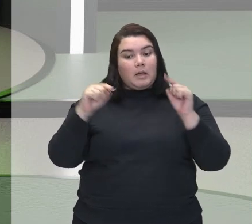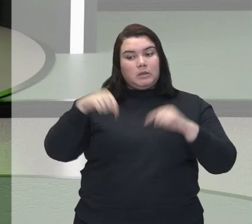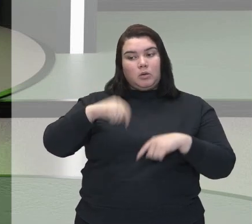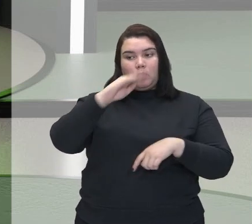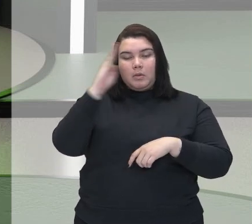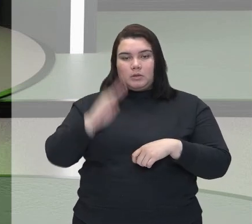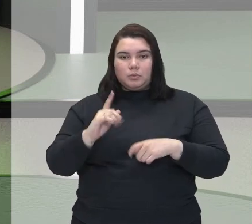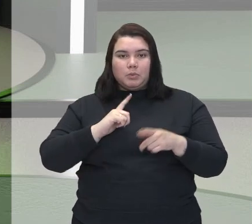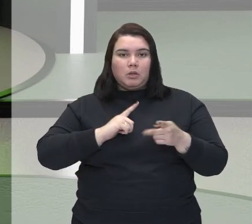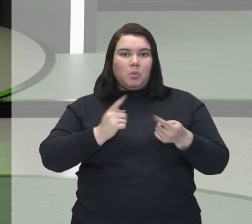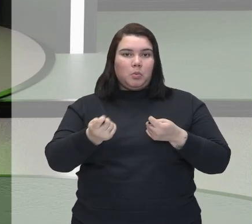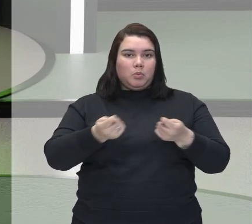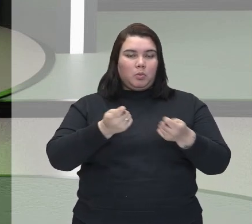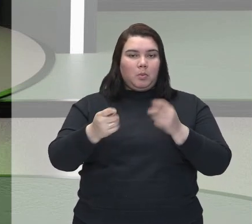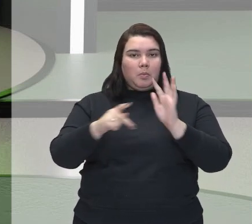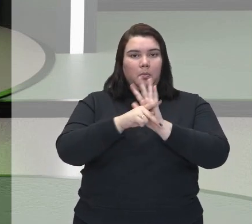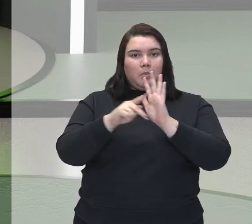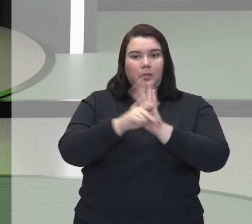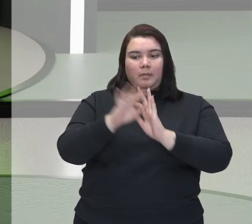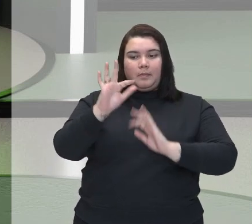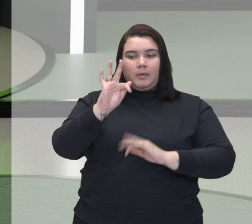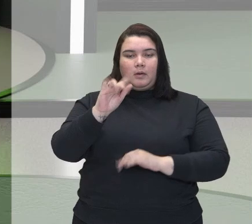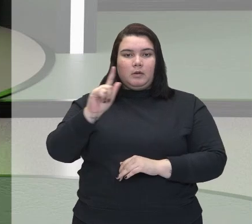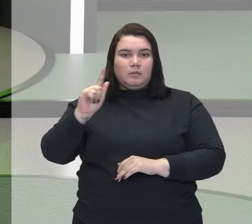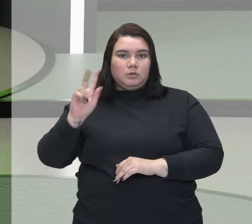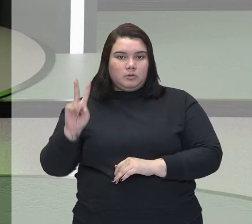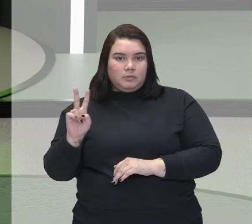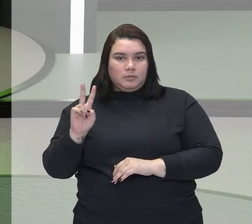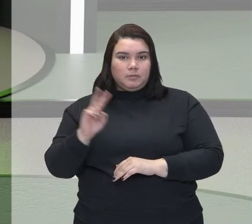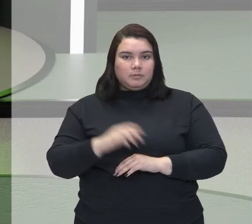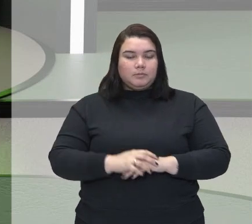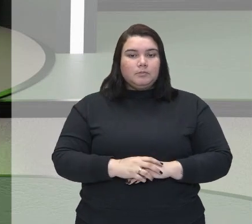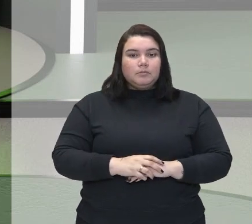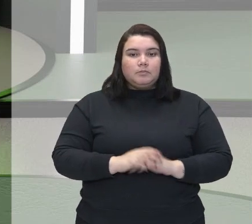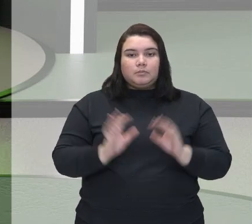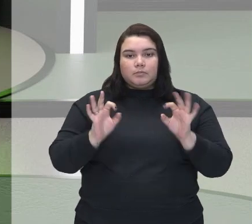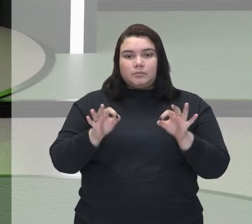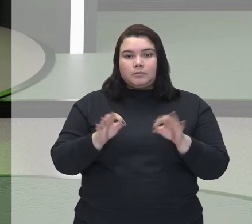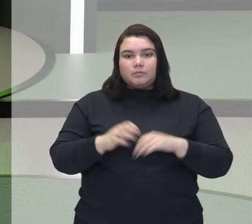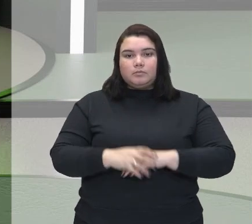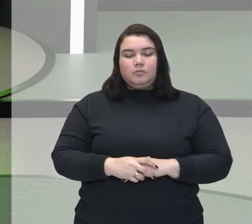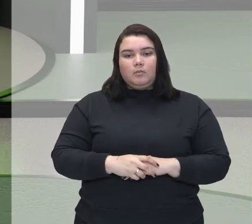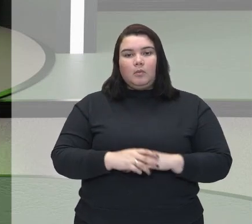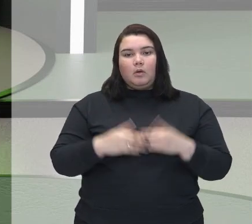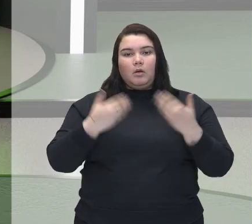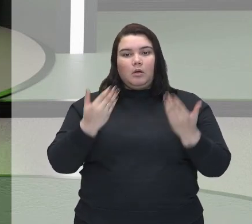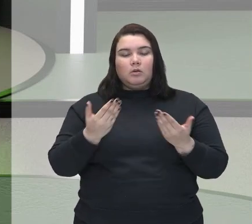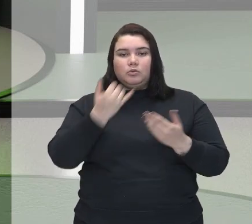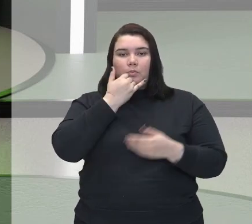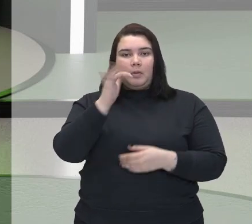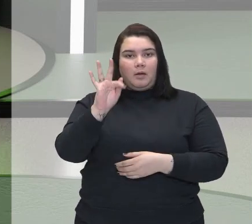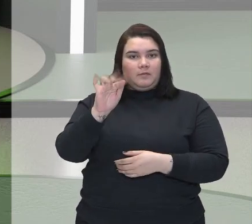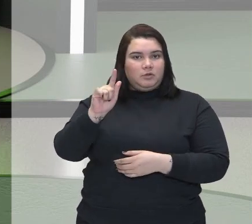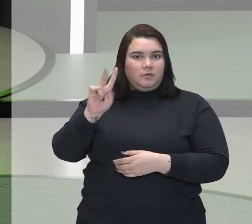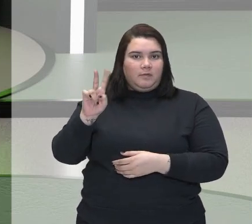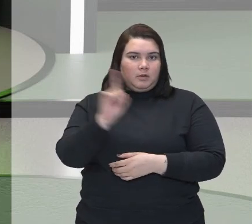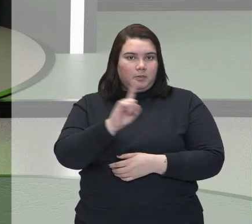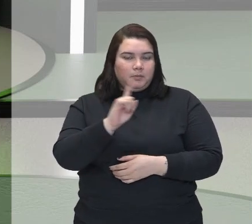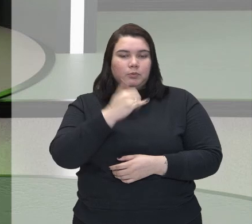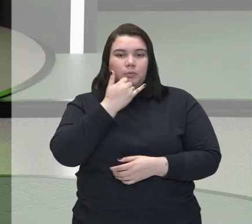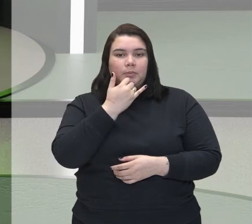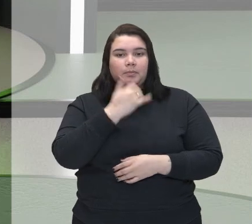Sanitária. E por conta disso, por causa dessa tragédia da talidomida que vieram